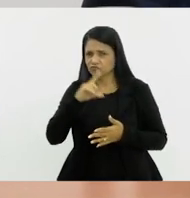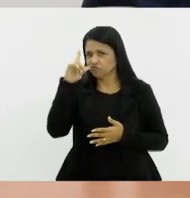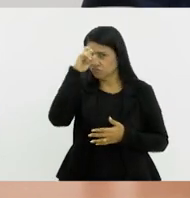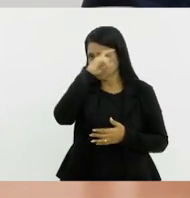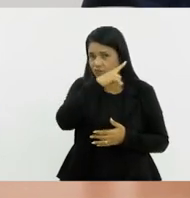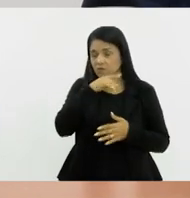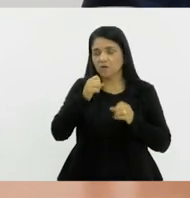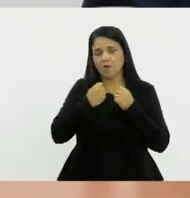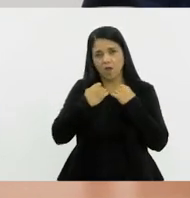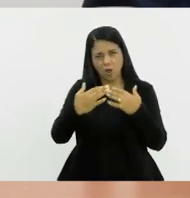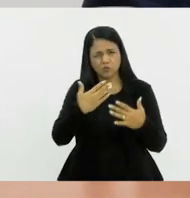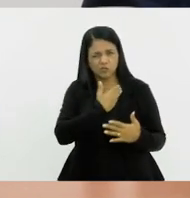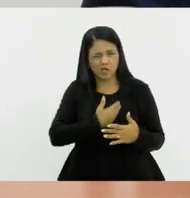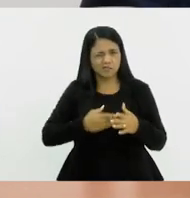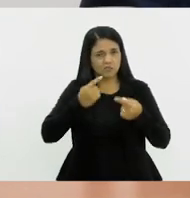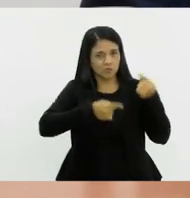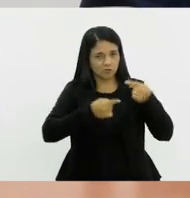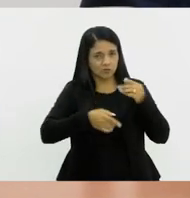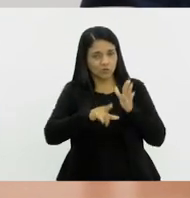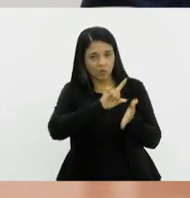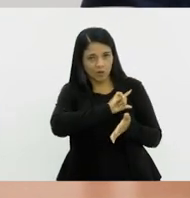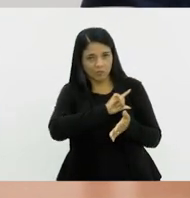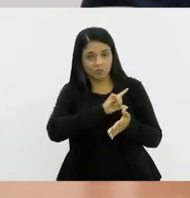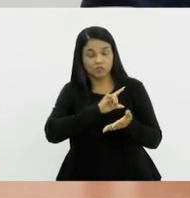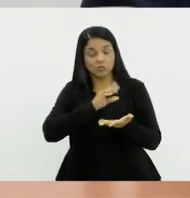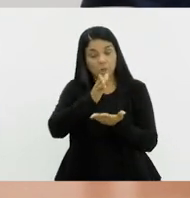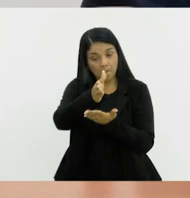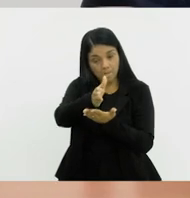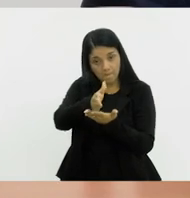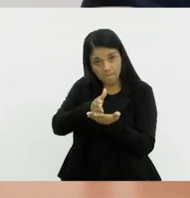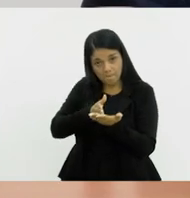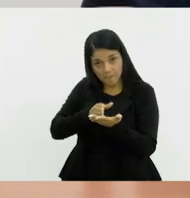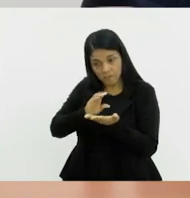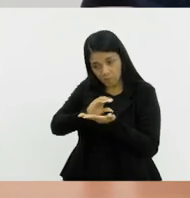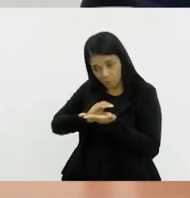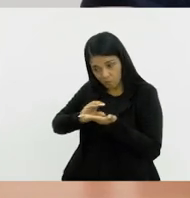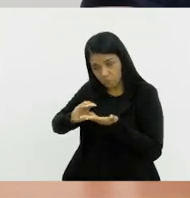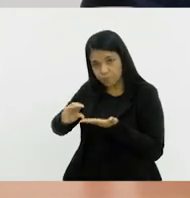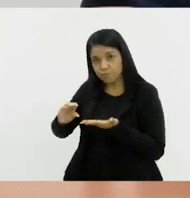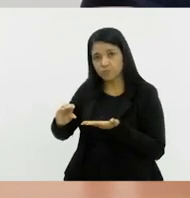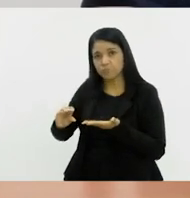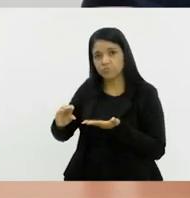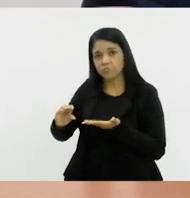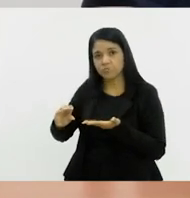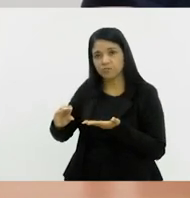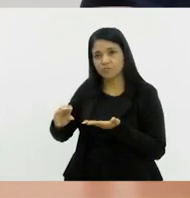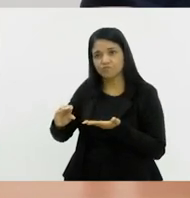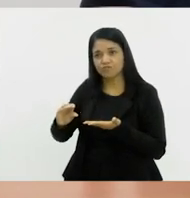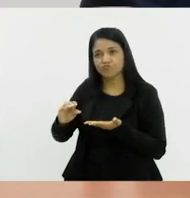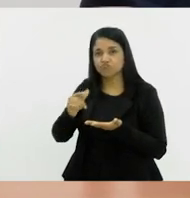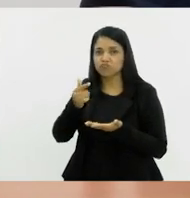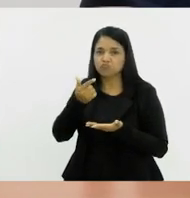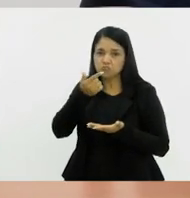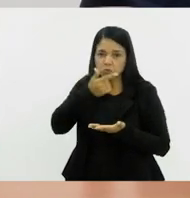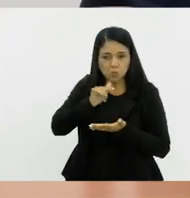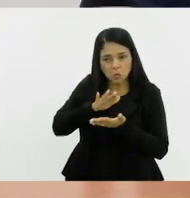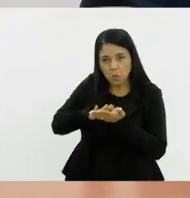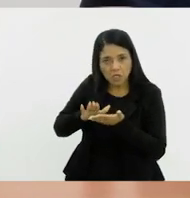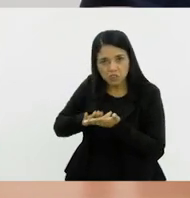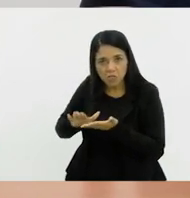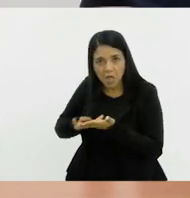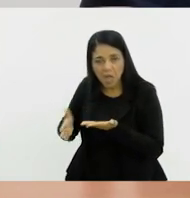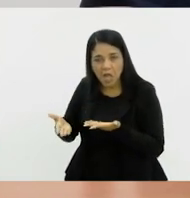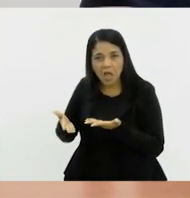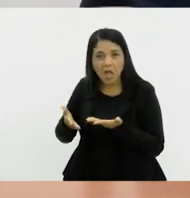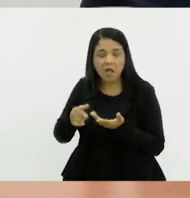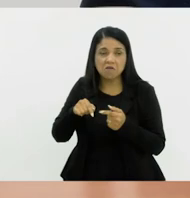das audiências lá atrás. Metade desses recursos... não tinham conseguido gastar, não sei quando vai conseguir gastar,